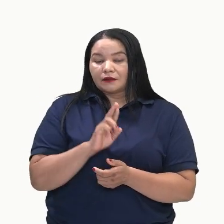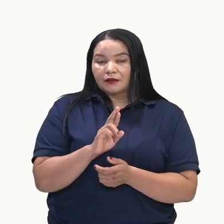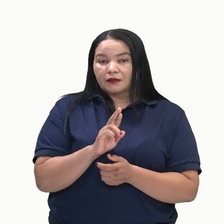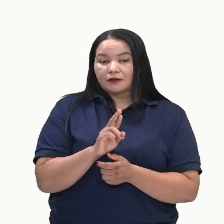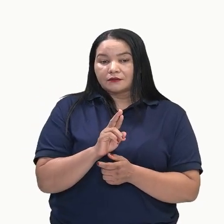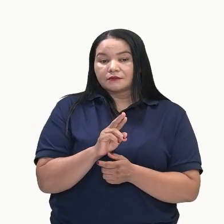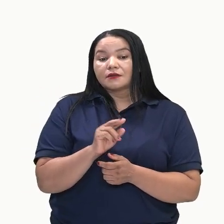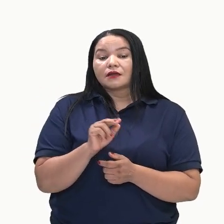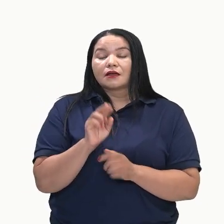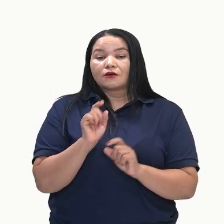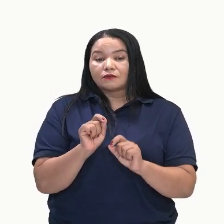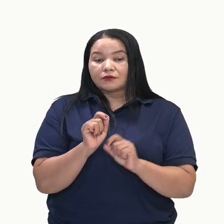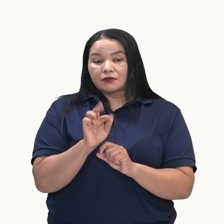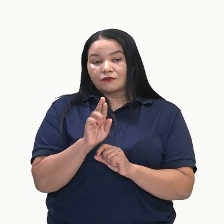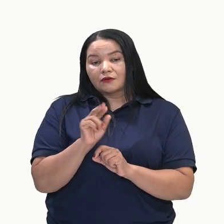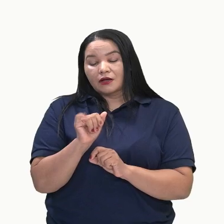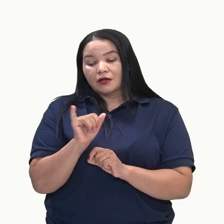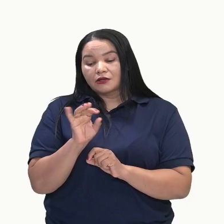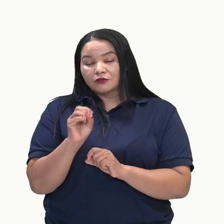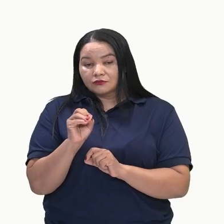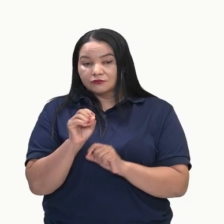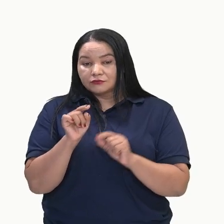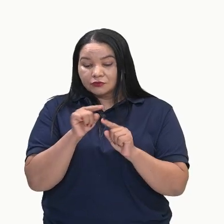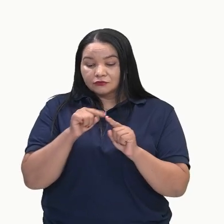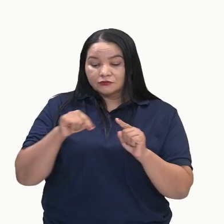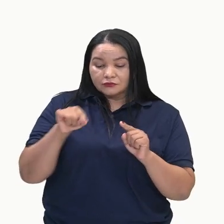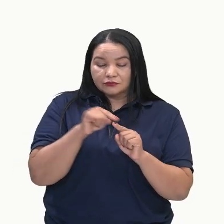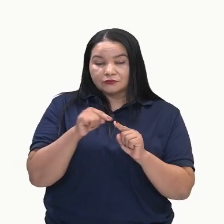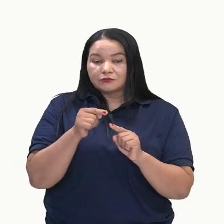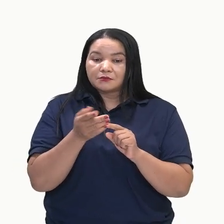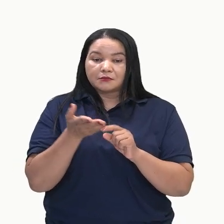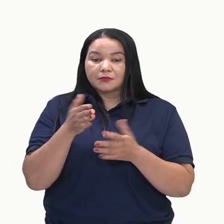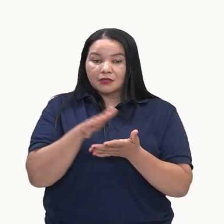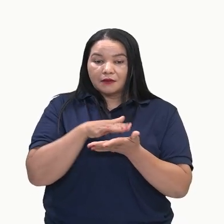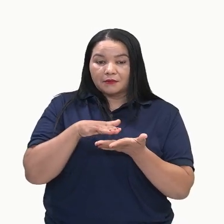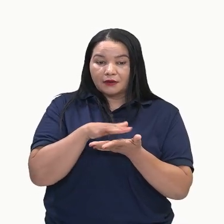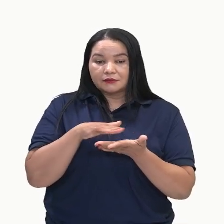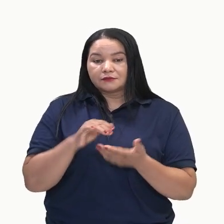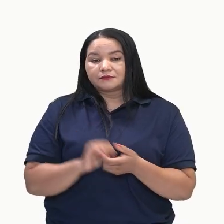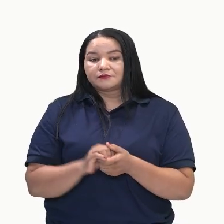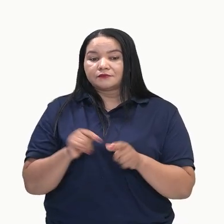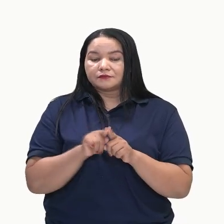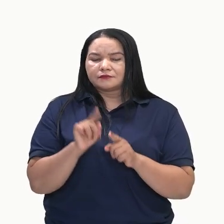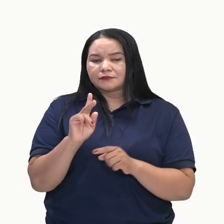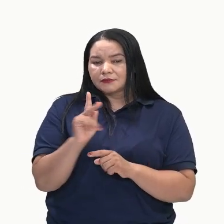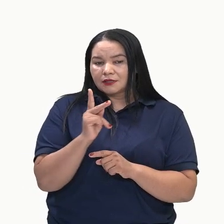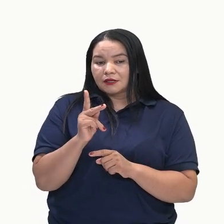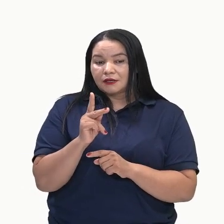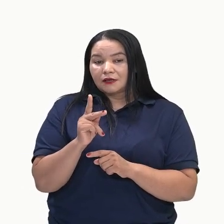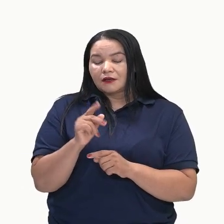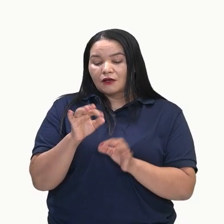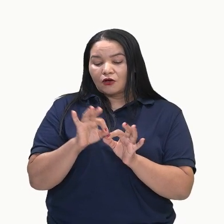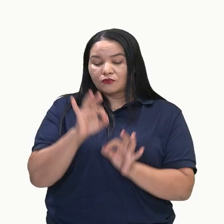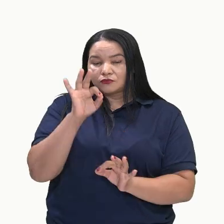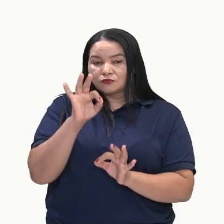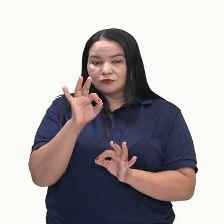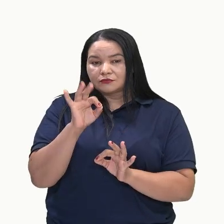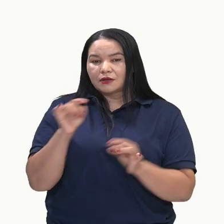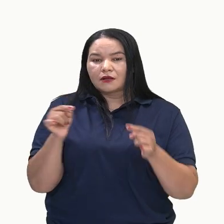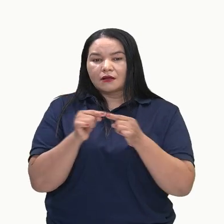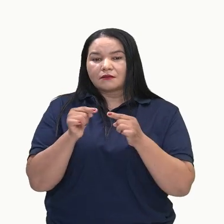base circular e H a altura do cilindro. Mas vamos ver como é que se aplica essa